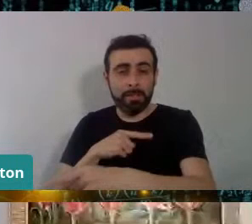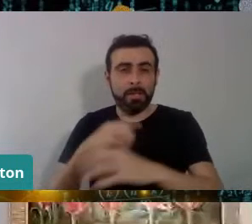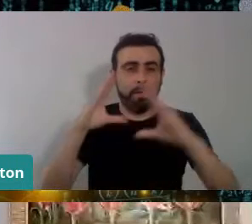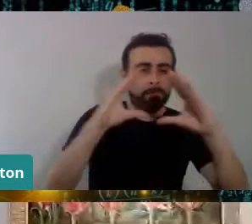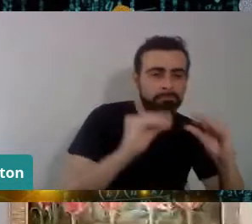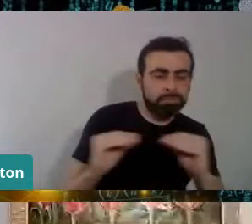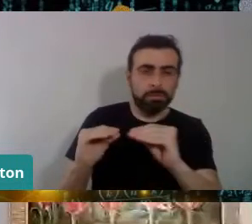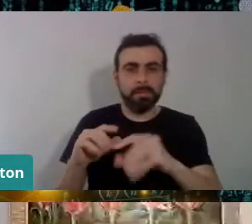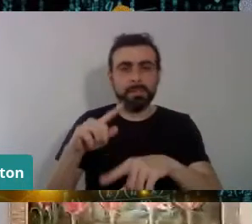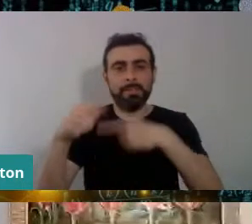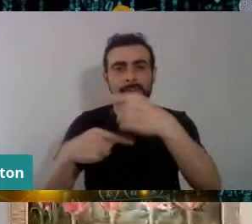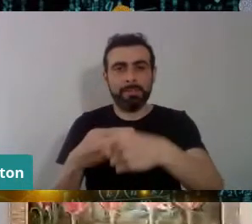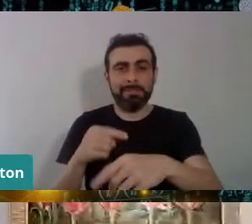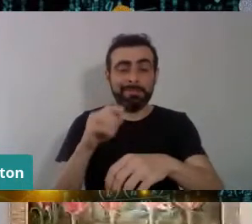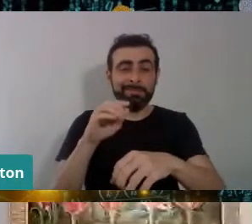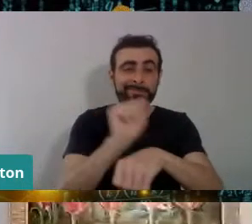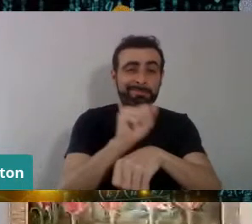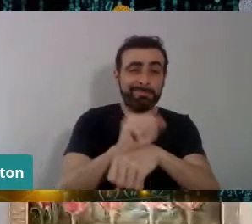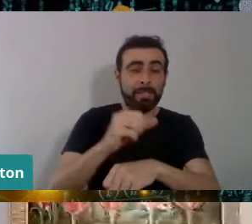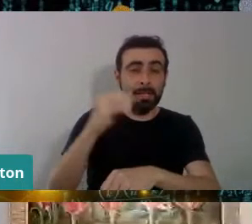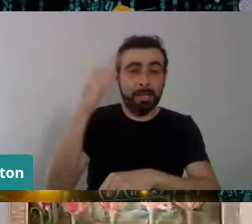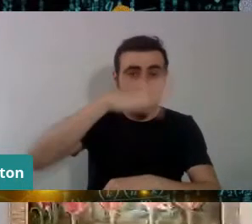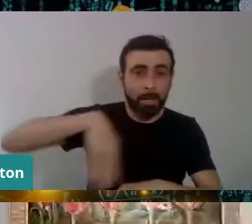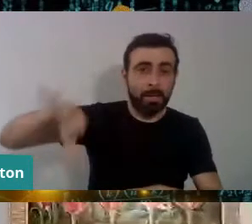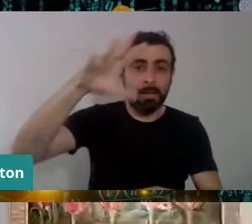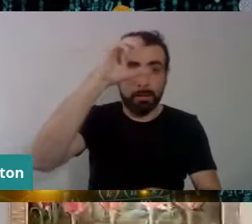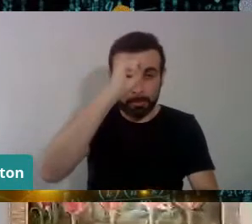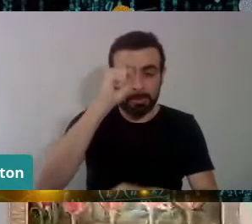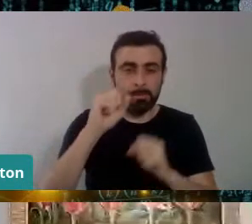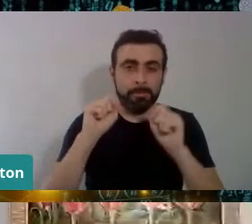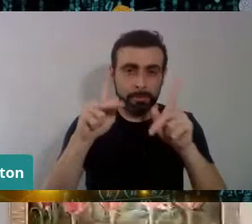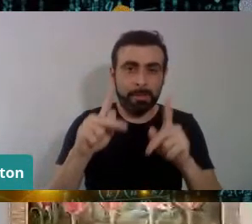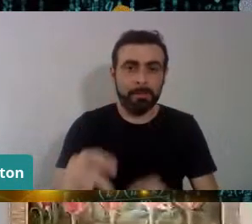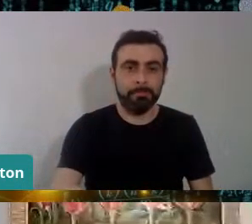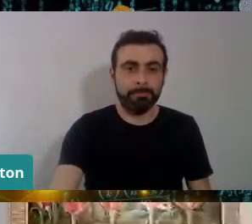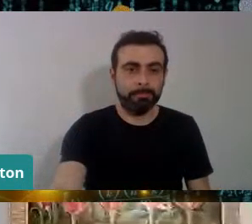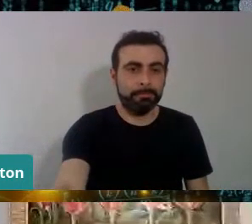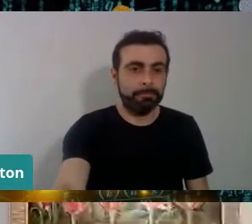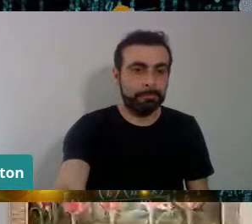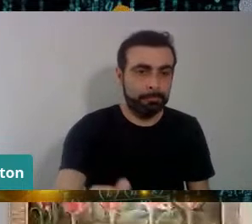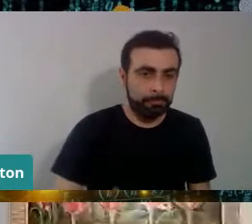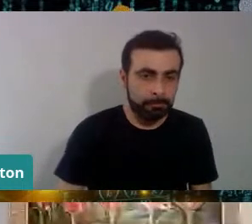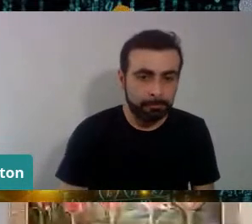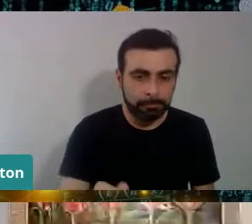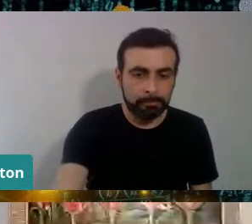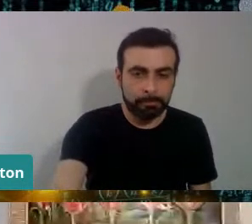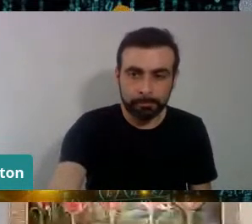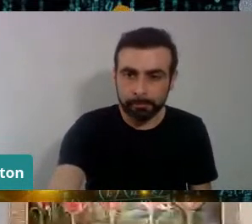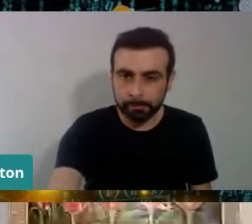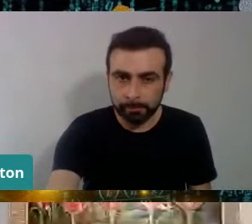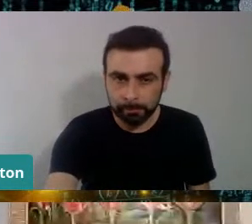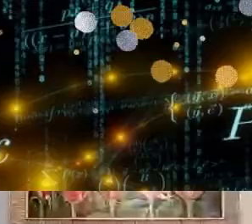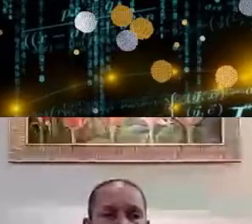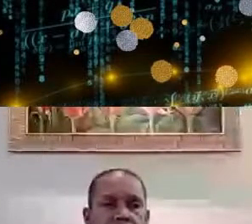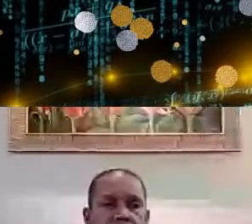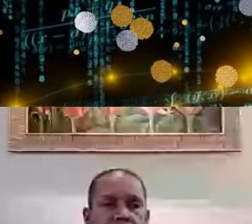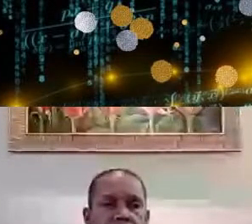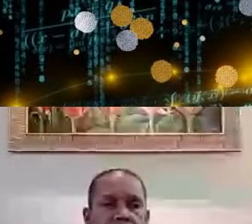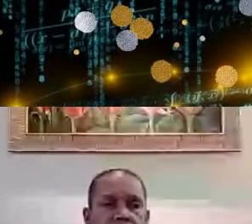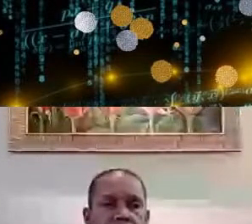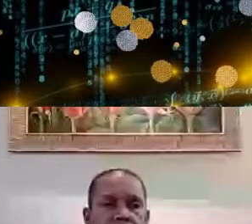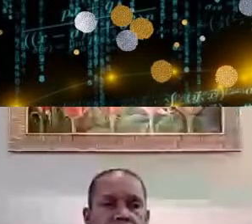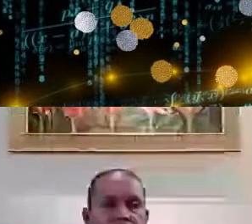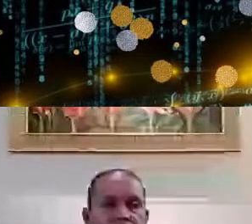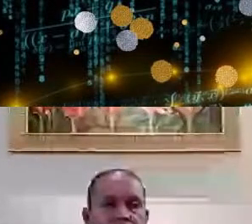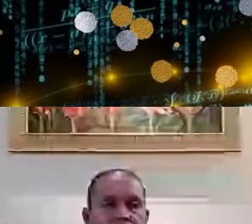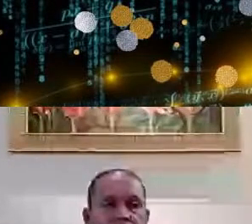eles enquanto nós estávamos juntos. Então, é importante a gente aproveitar esse momento e homenageá-los